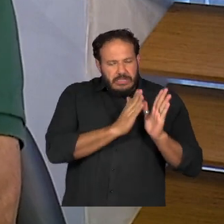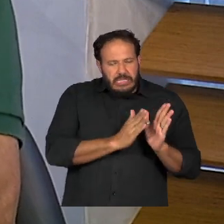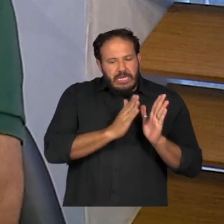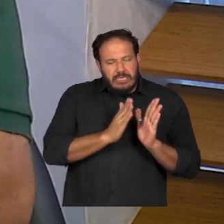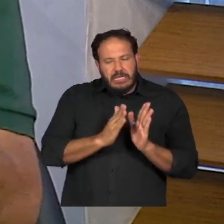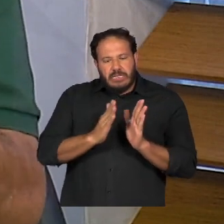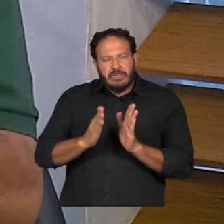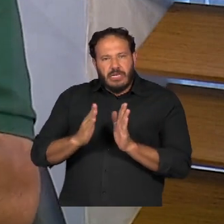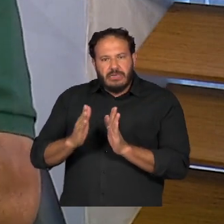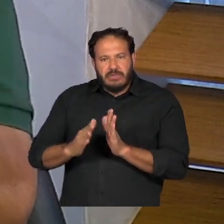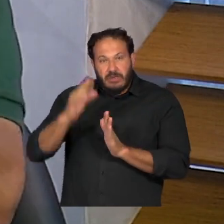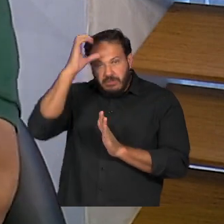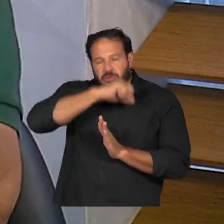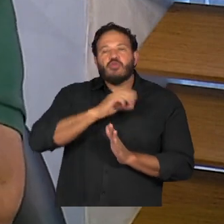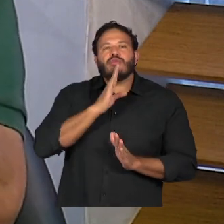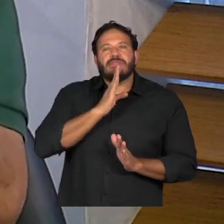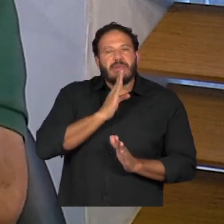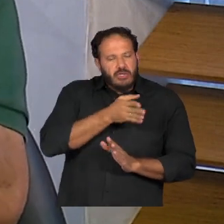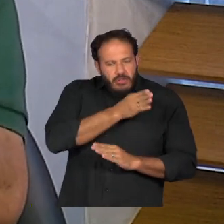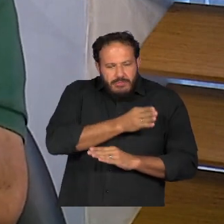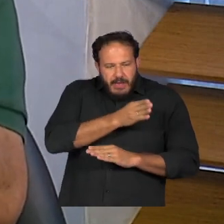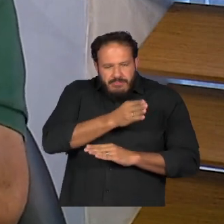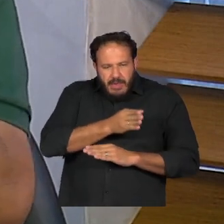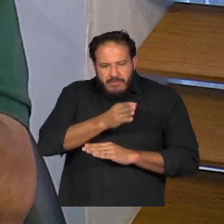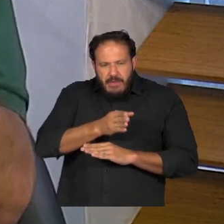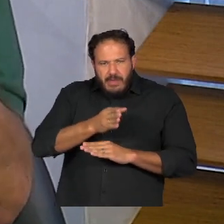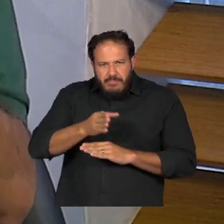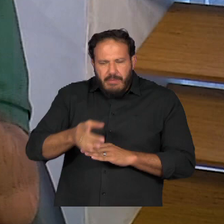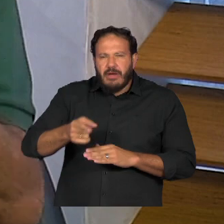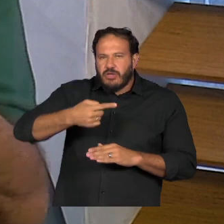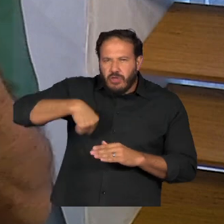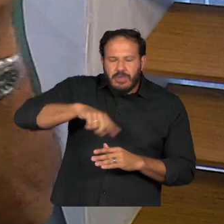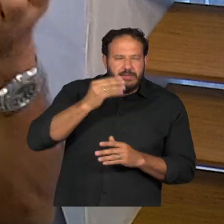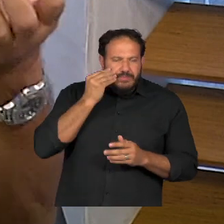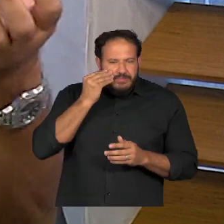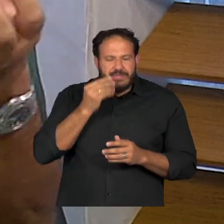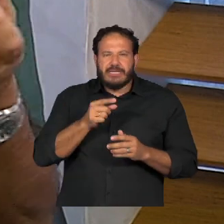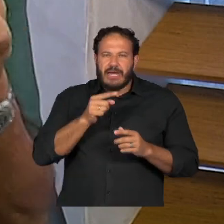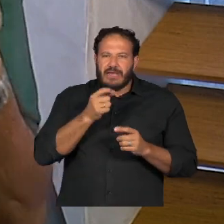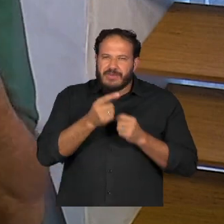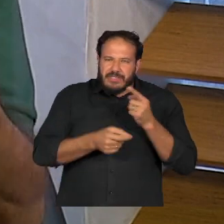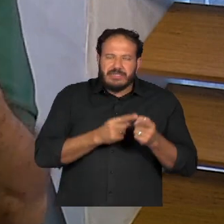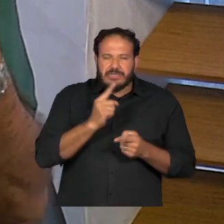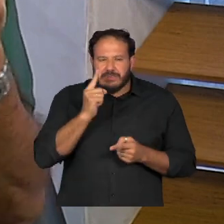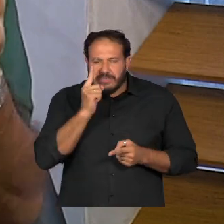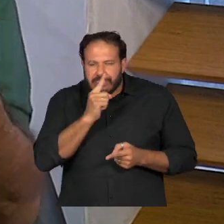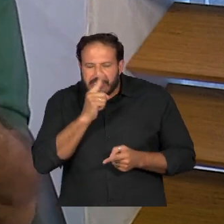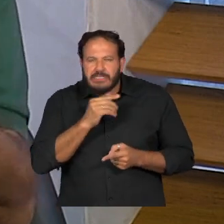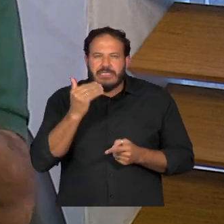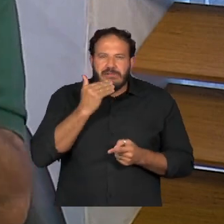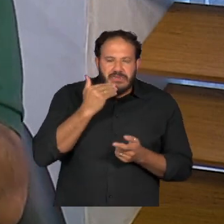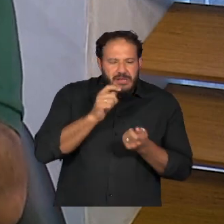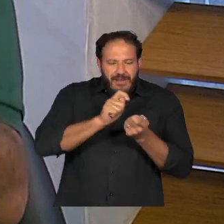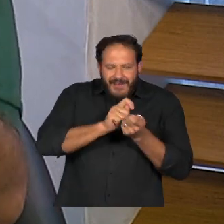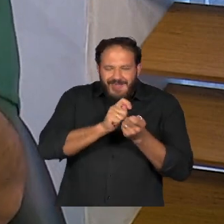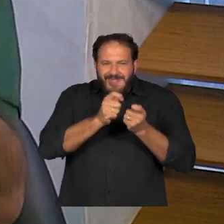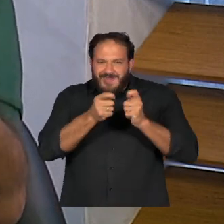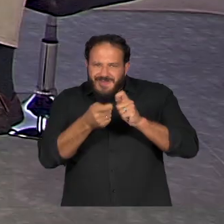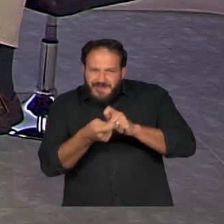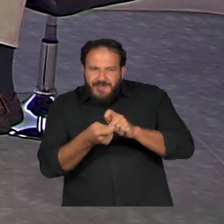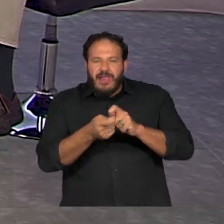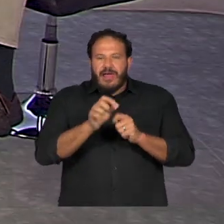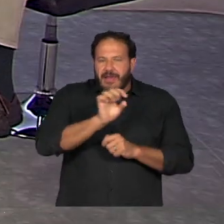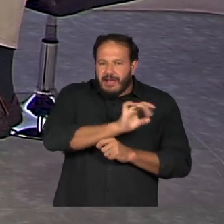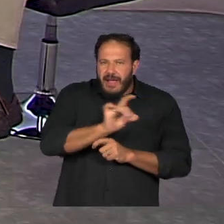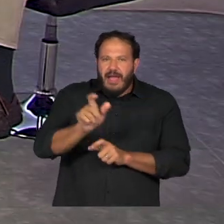adid essa trilha do conhecimento procura adequar a cada a cada aluno cada